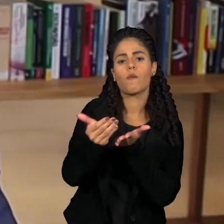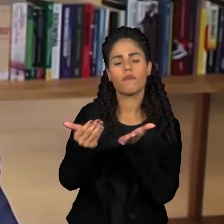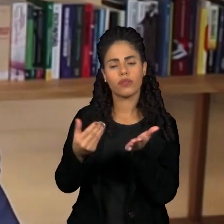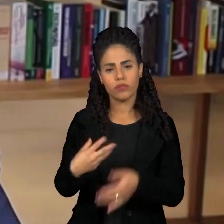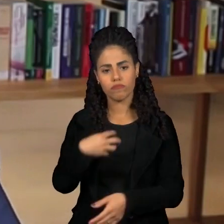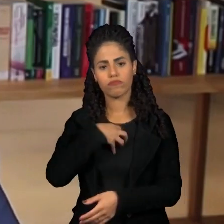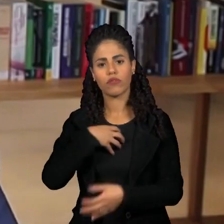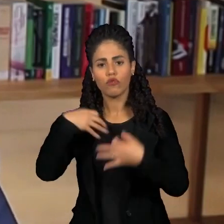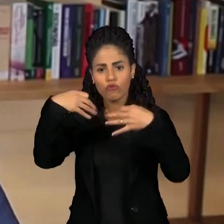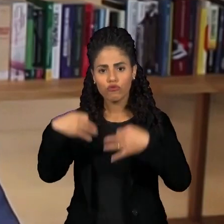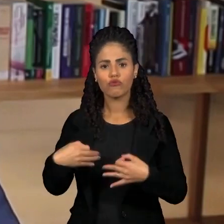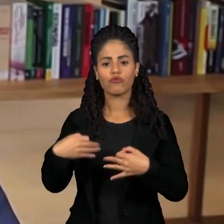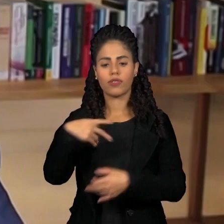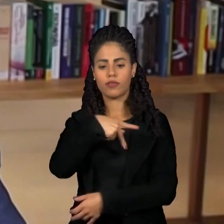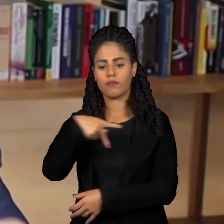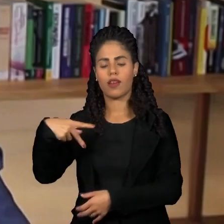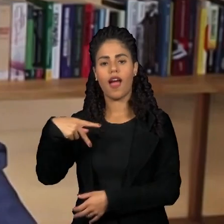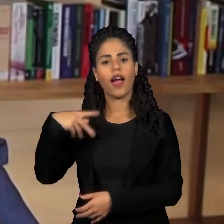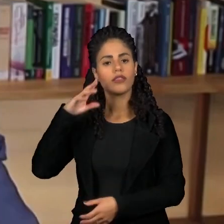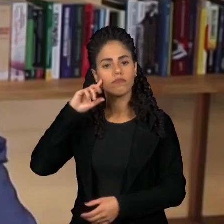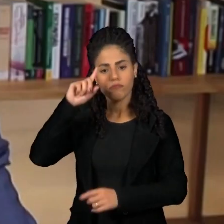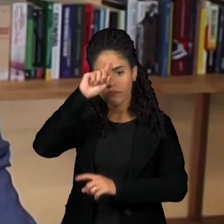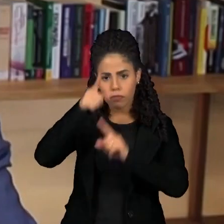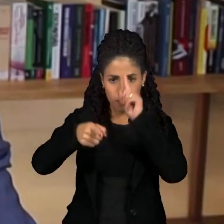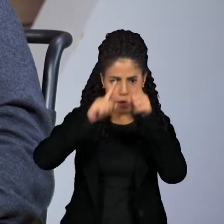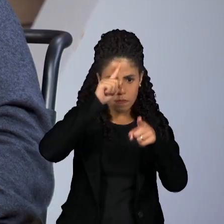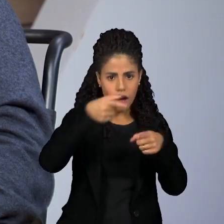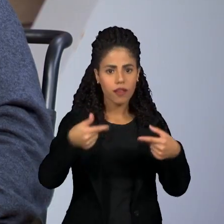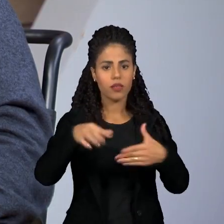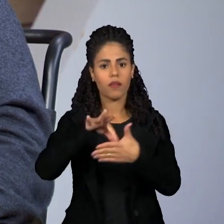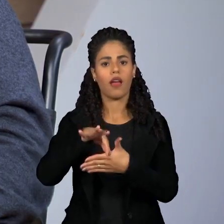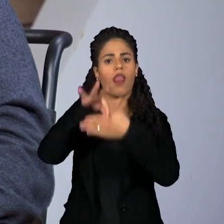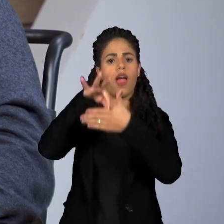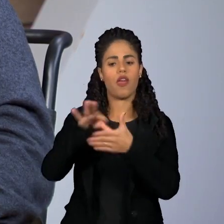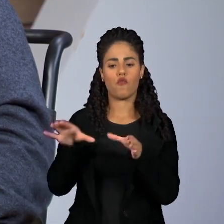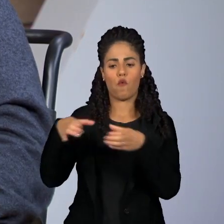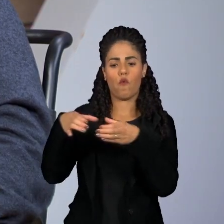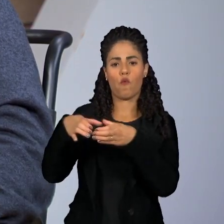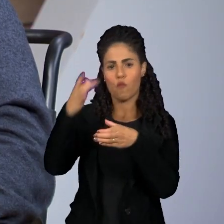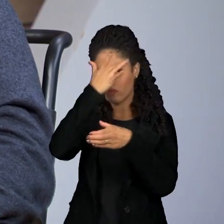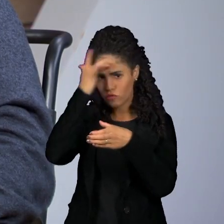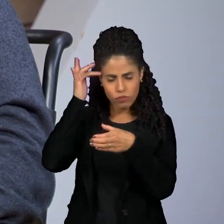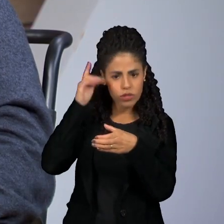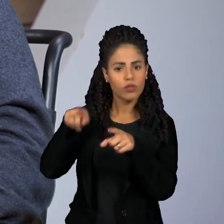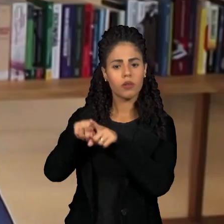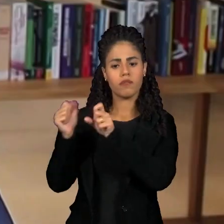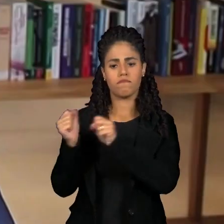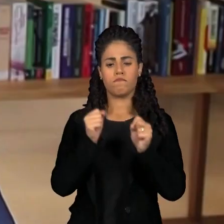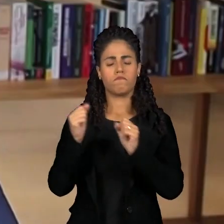ruir na capacidade do presidente de comandar e de liderar esse grupo de pessoas que começa a se ver como mais